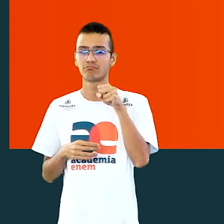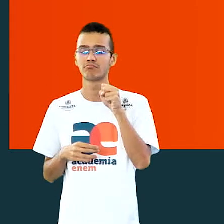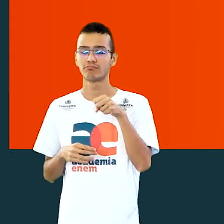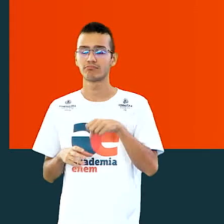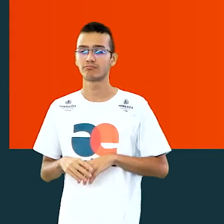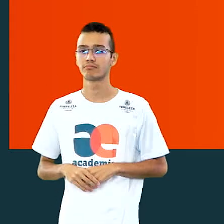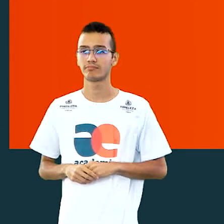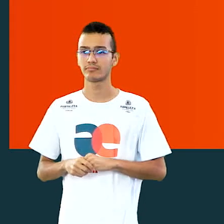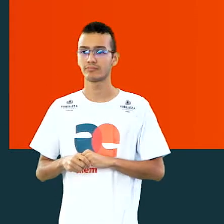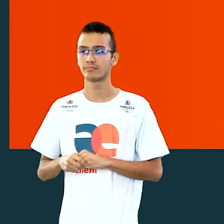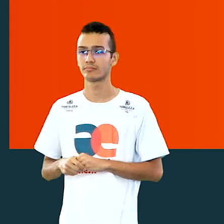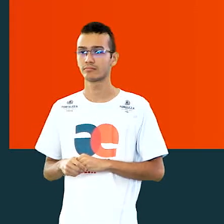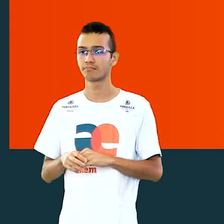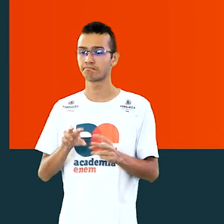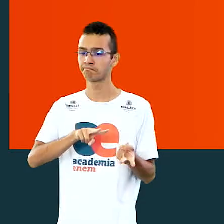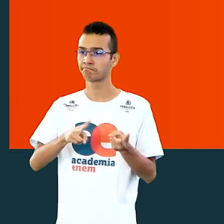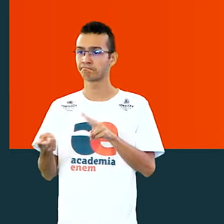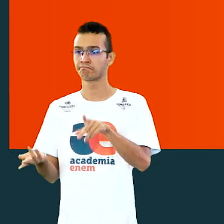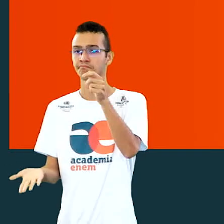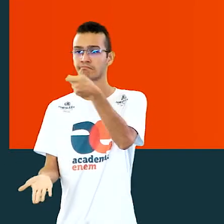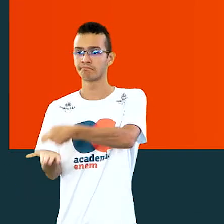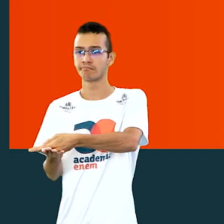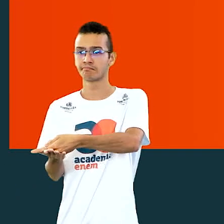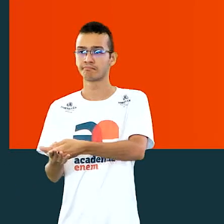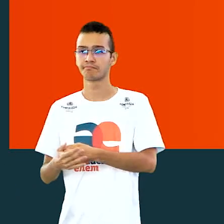funciona. Converteu, pagou. Bora, repete.